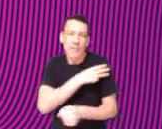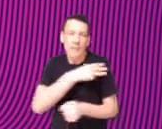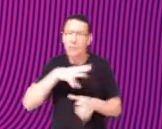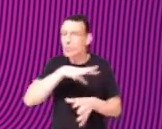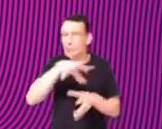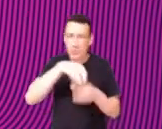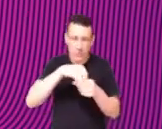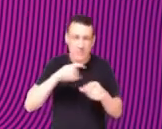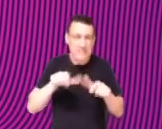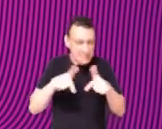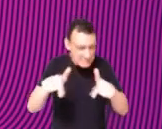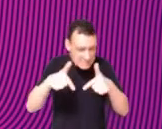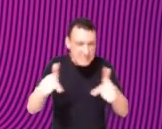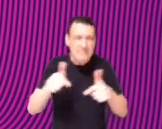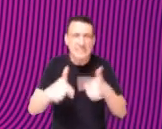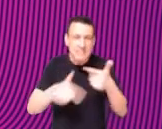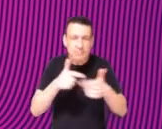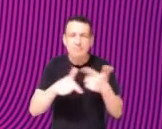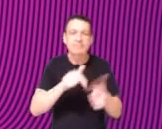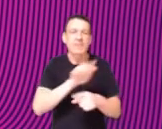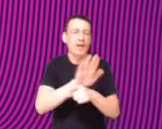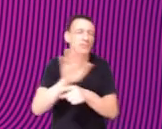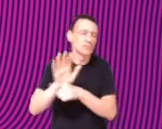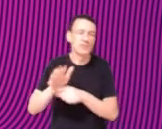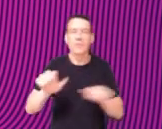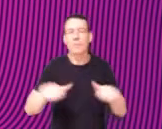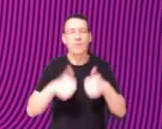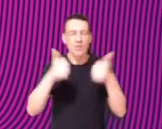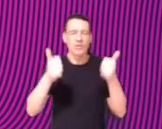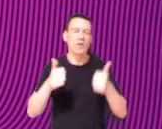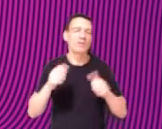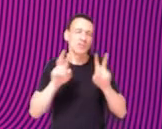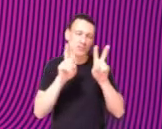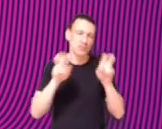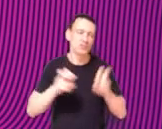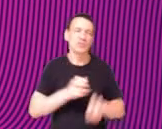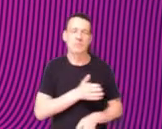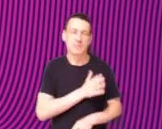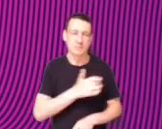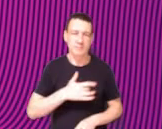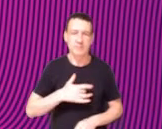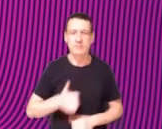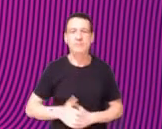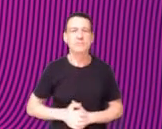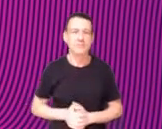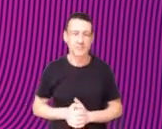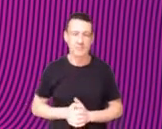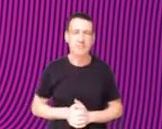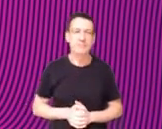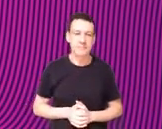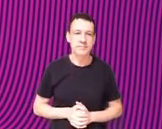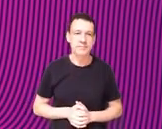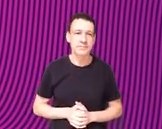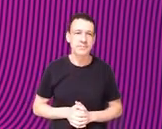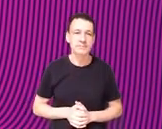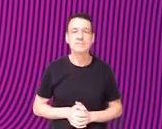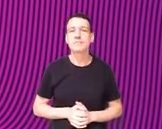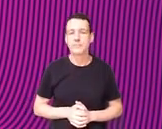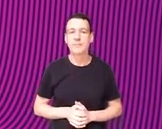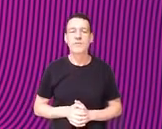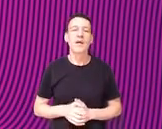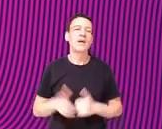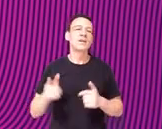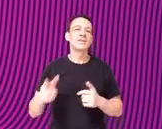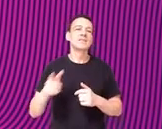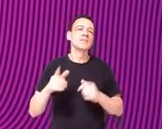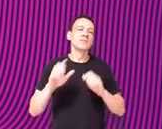todos. Trabalhamos em estreita colaboração com a Organização Mundial de Saúde e aqui quando estive em